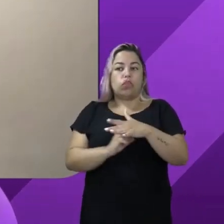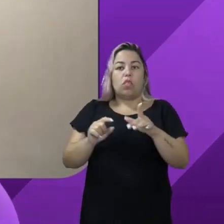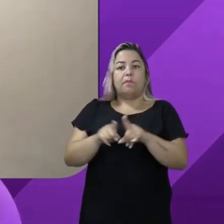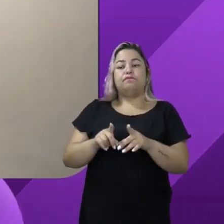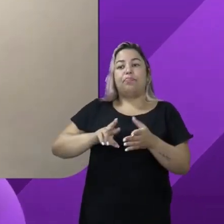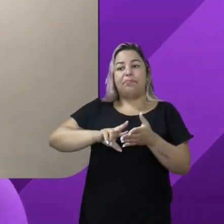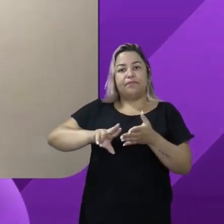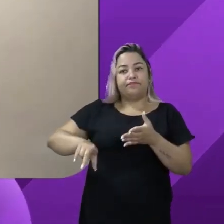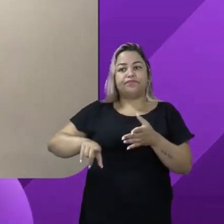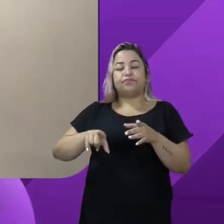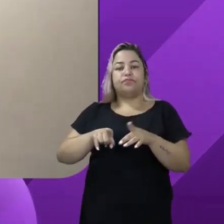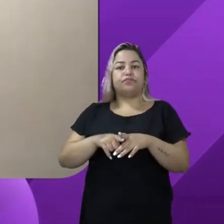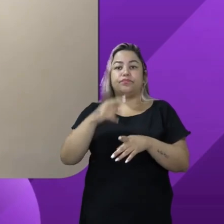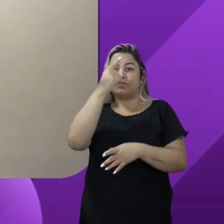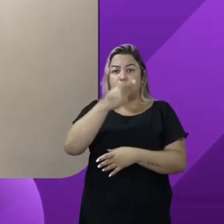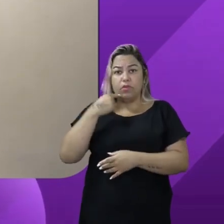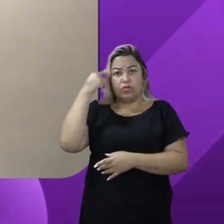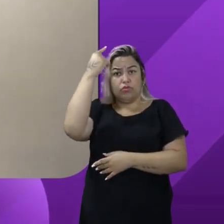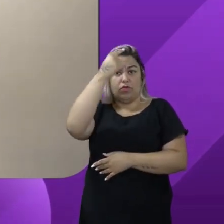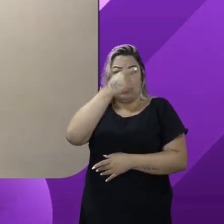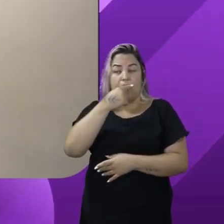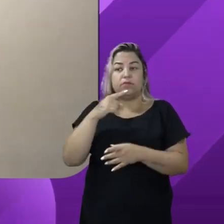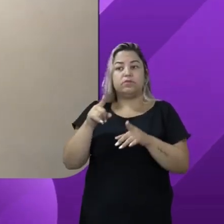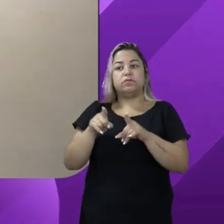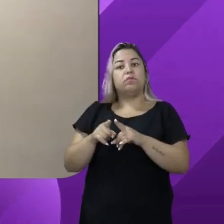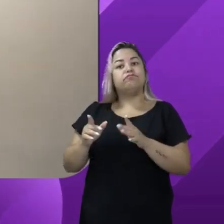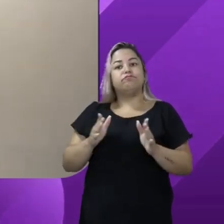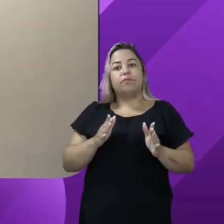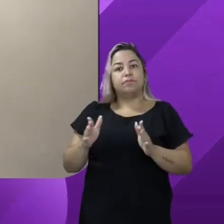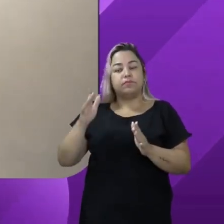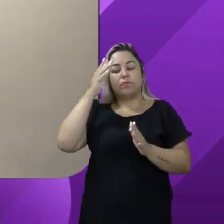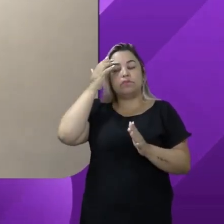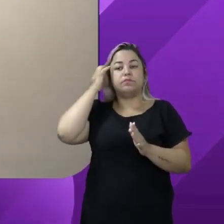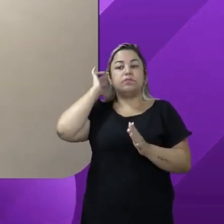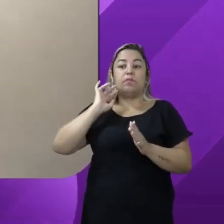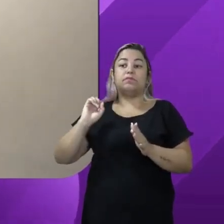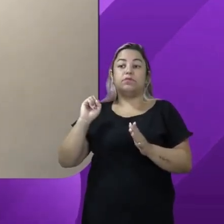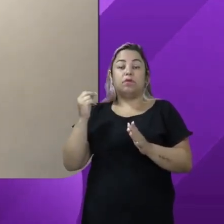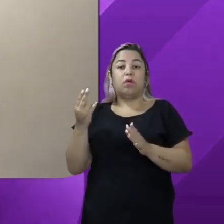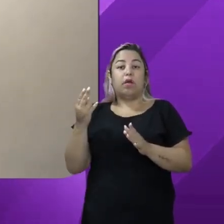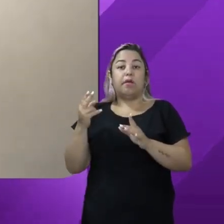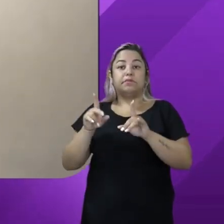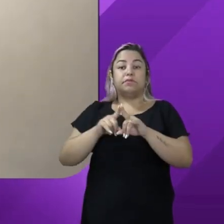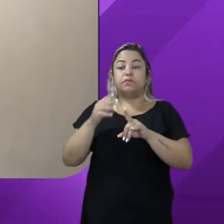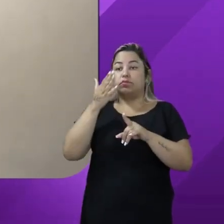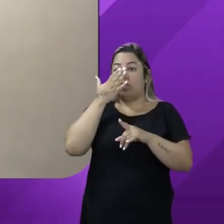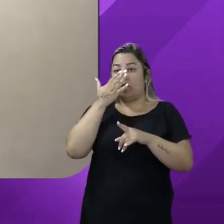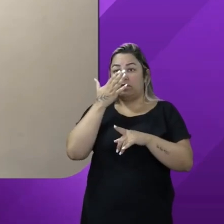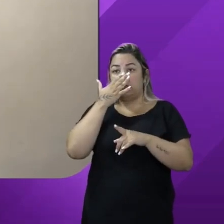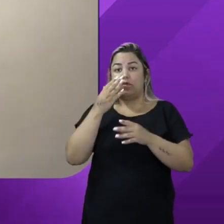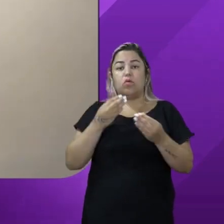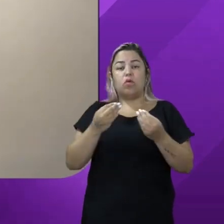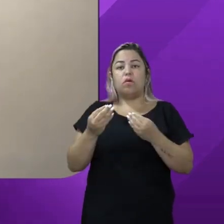série, né, de carga horária absurda, né, de uma escala absurda, ou você ir para a prostituição quase como digamos